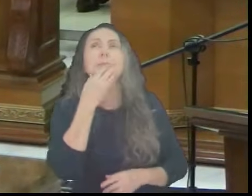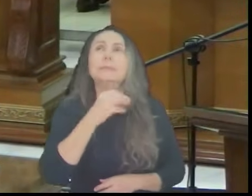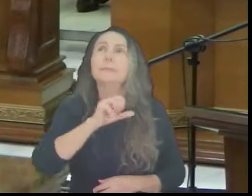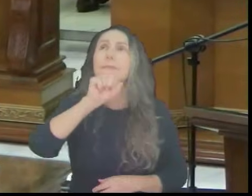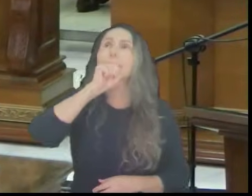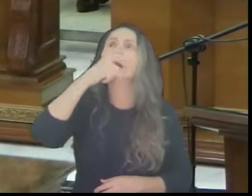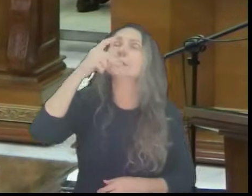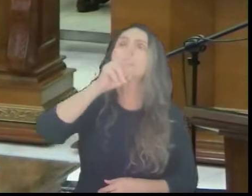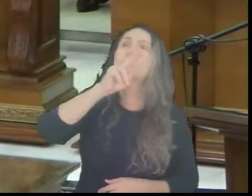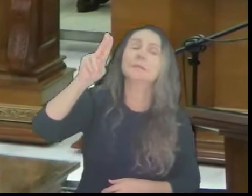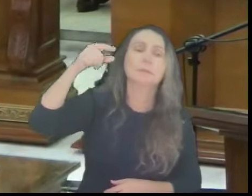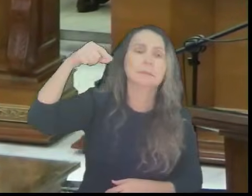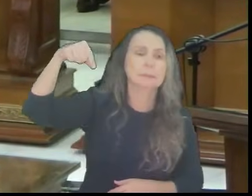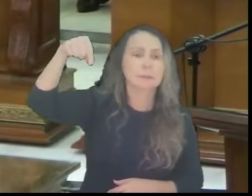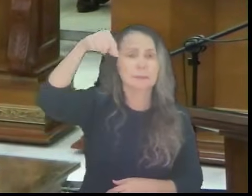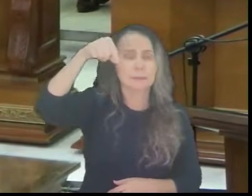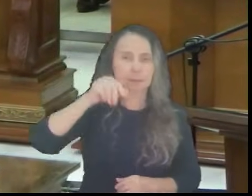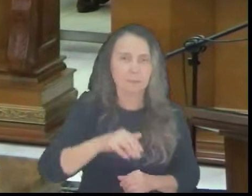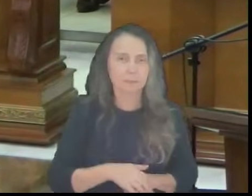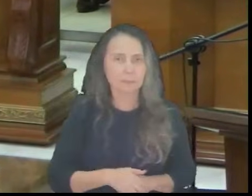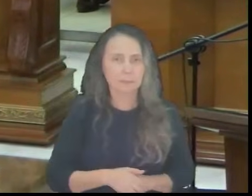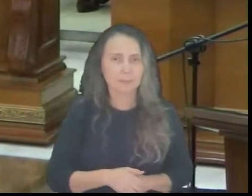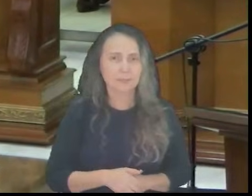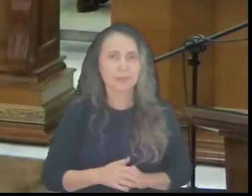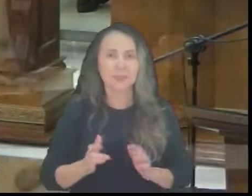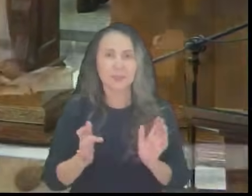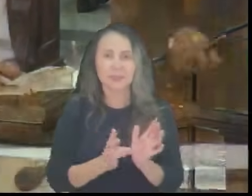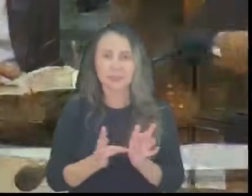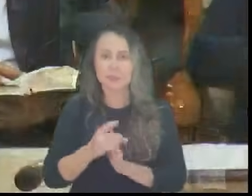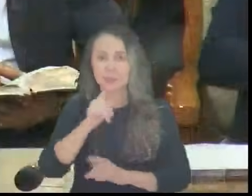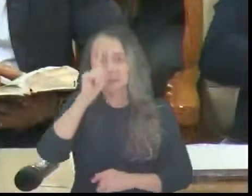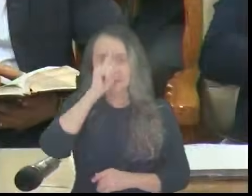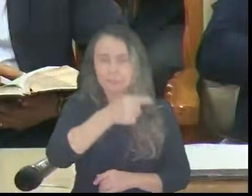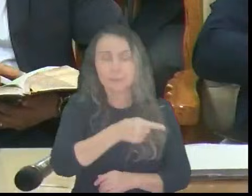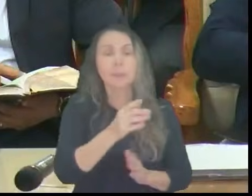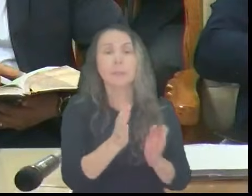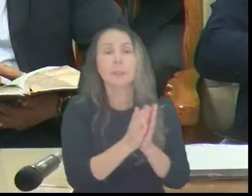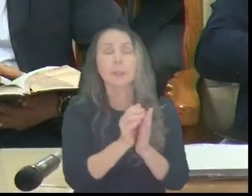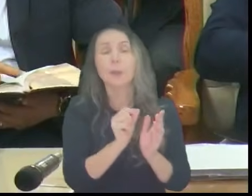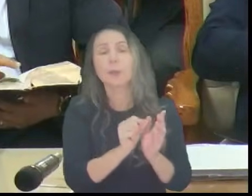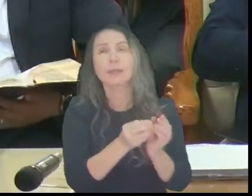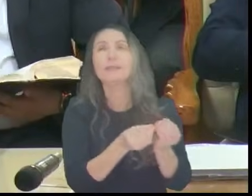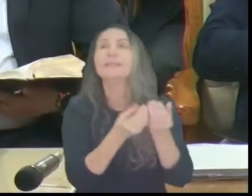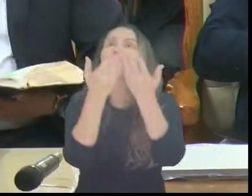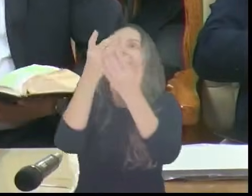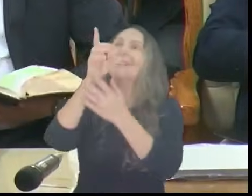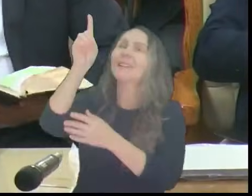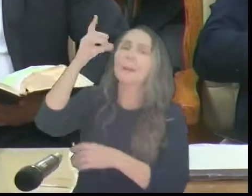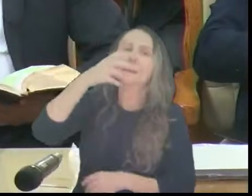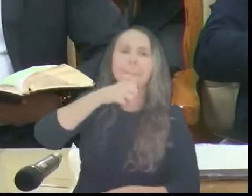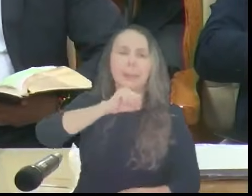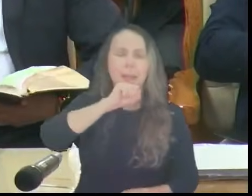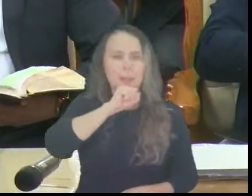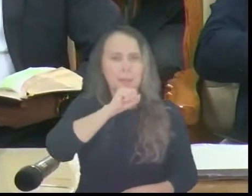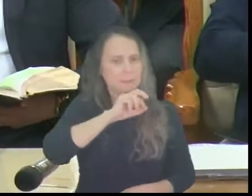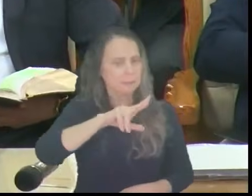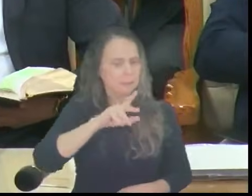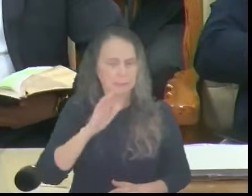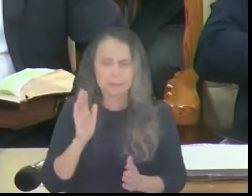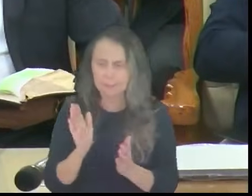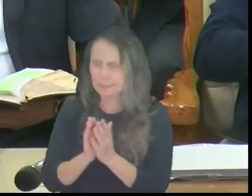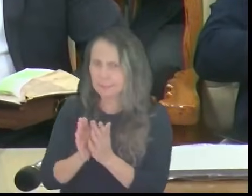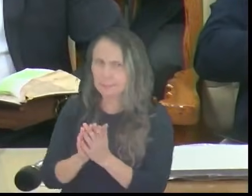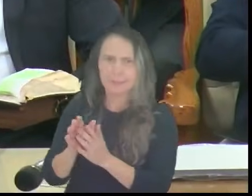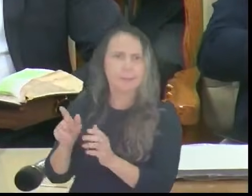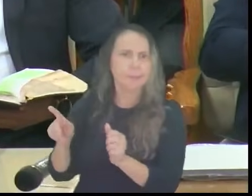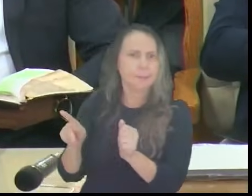seja o teu nome. Pronto, Jesus mandou orar a quem? Jesus mandou orar a quem? Pai. A quem? Ao Pai. Ao Pai. Jesus não mandou orar a Pedro, não mandou orar a Tiago, não mandou